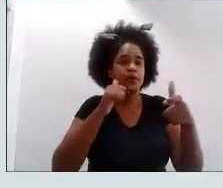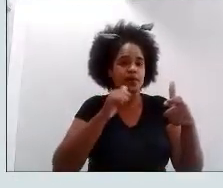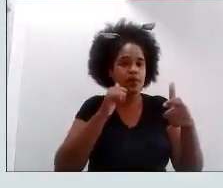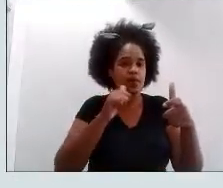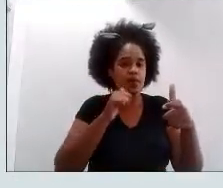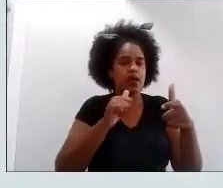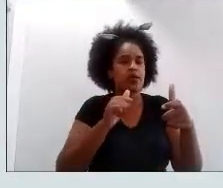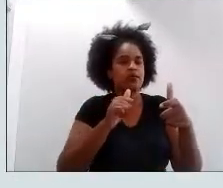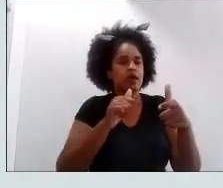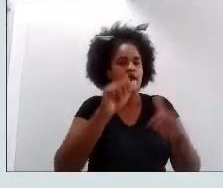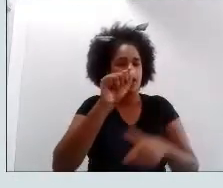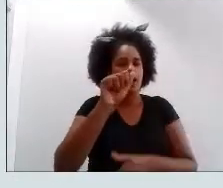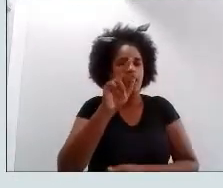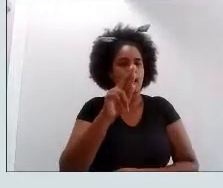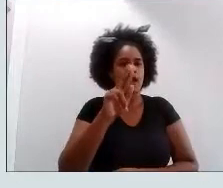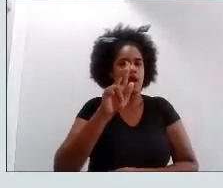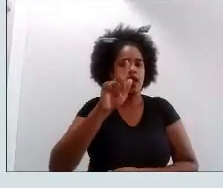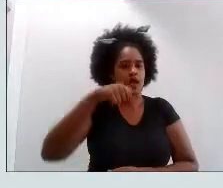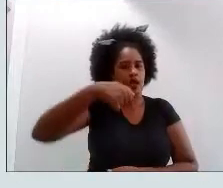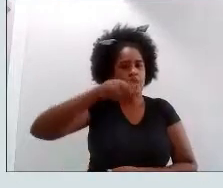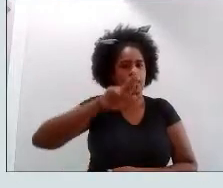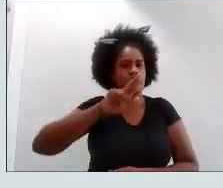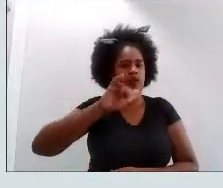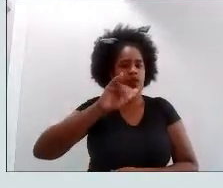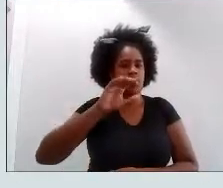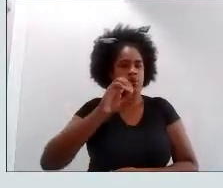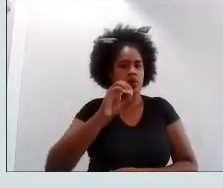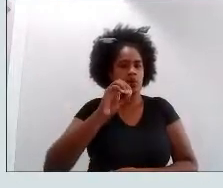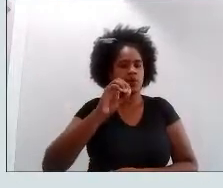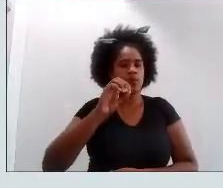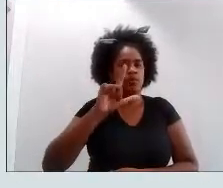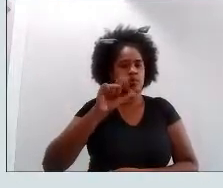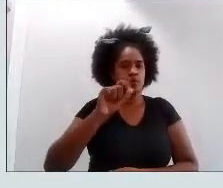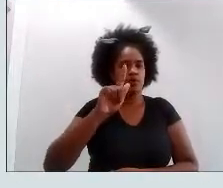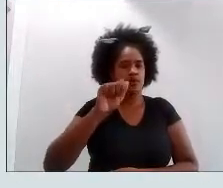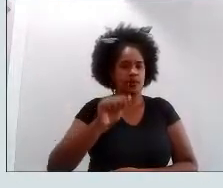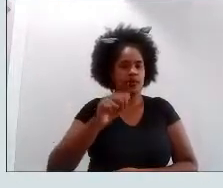começou a desenvolver o seu trabalho. E aí ela encontra